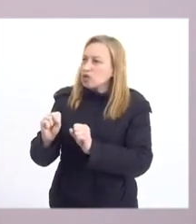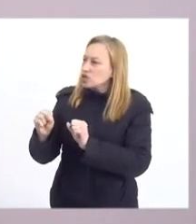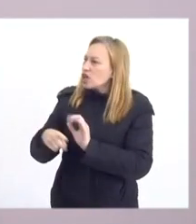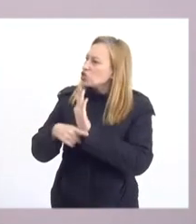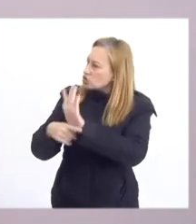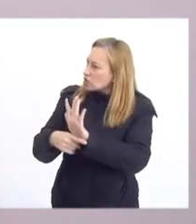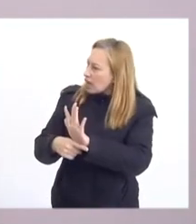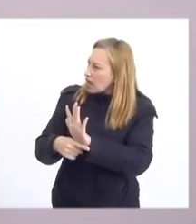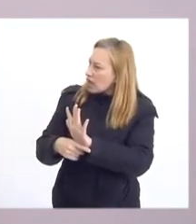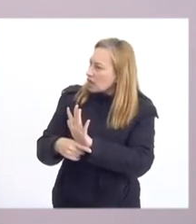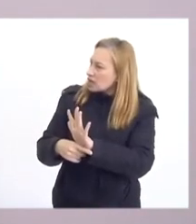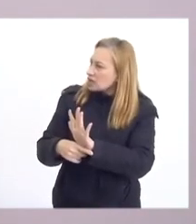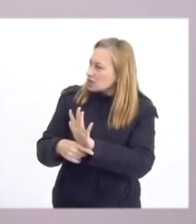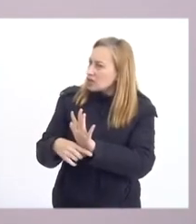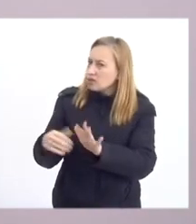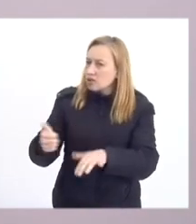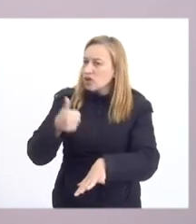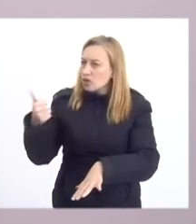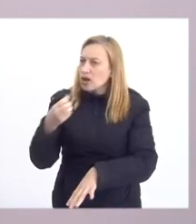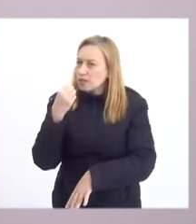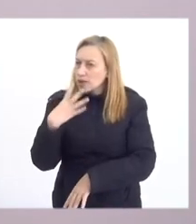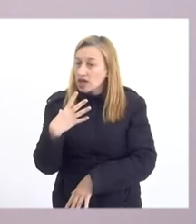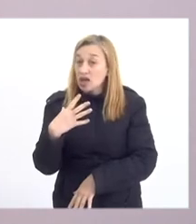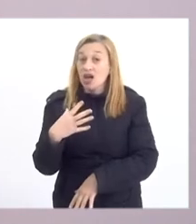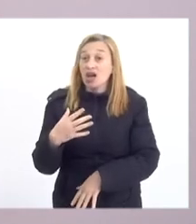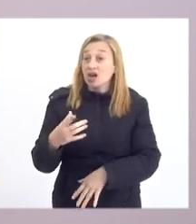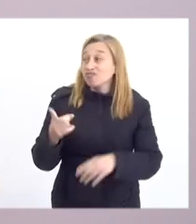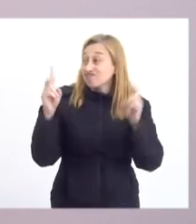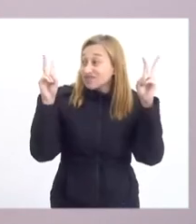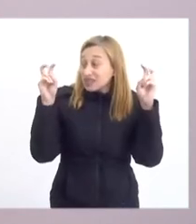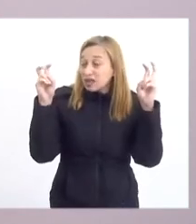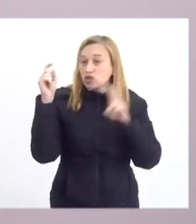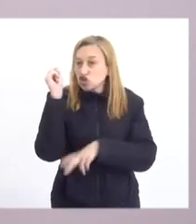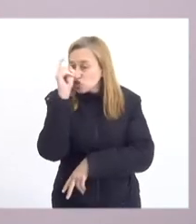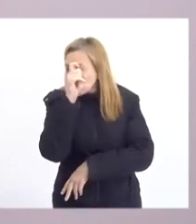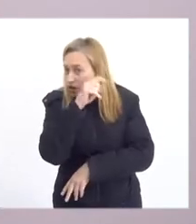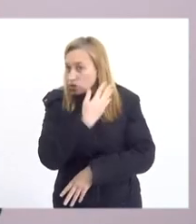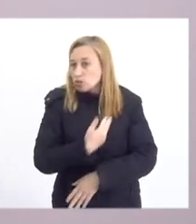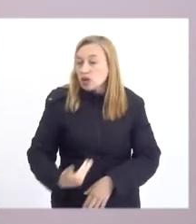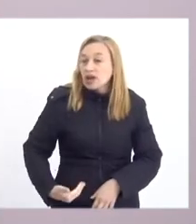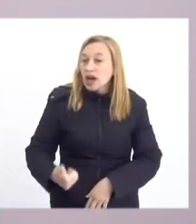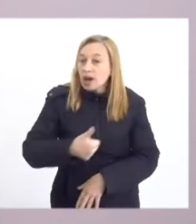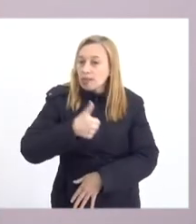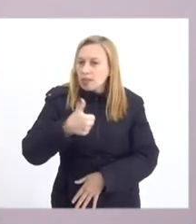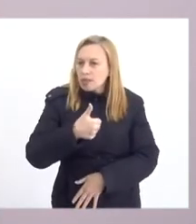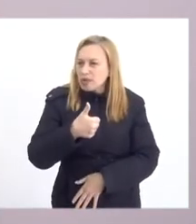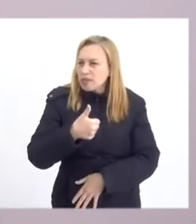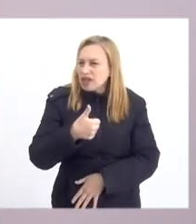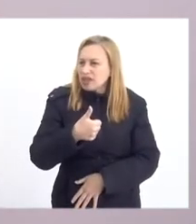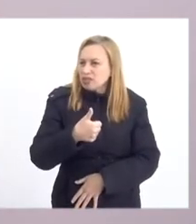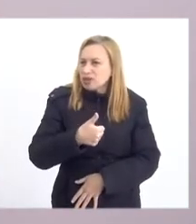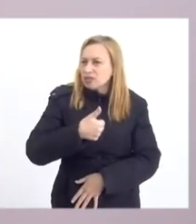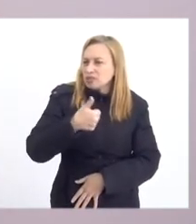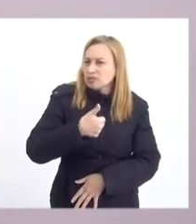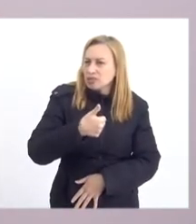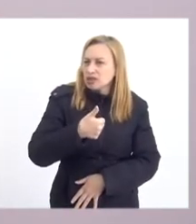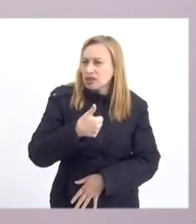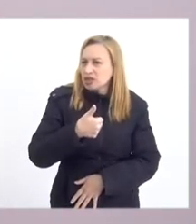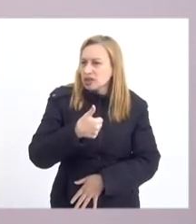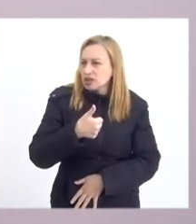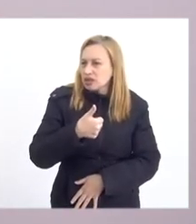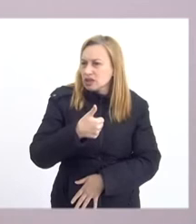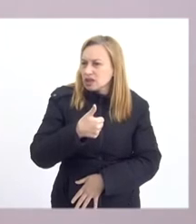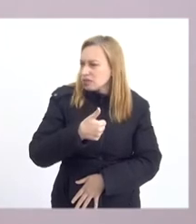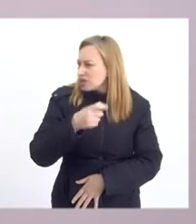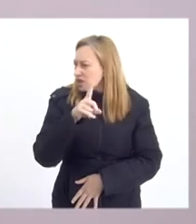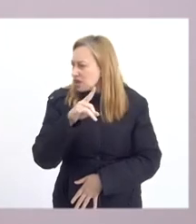colaborar muito. Esse é um tema que é caro para o governo. A própria primeira-dama está envolvida nos programas, tanto da